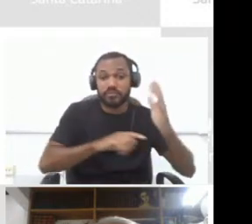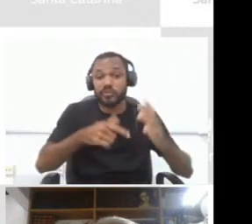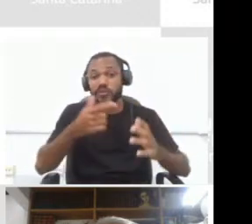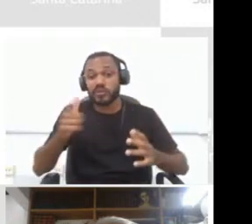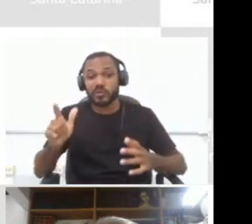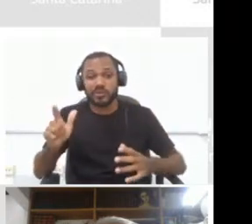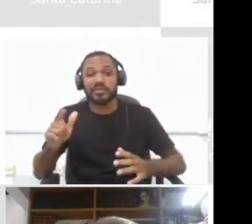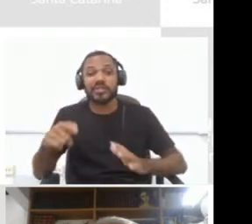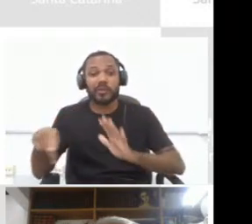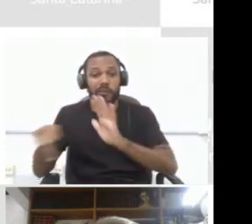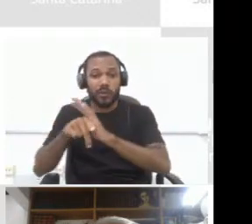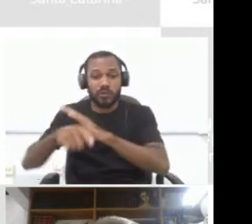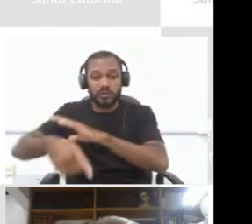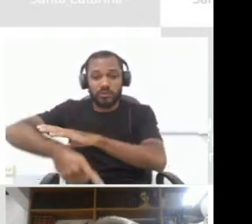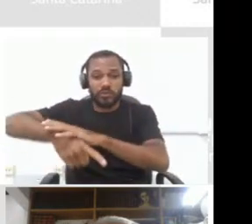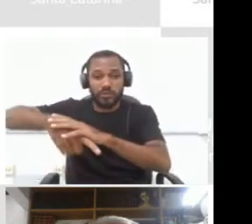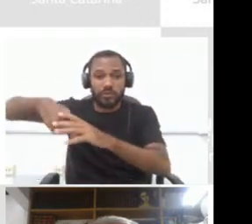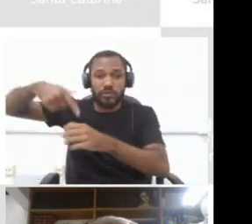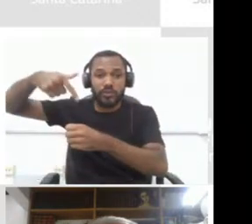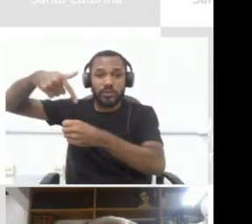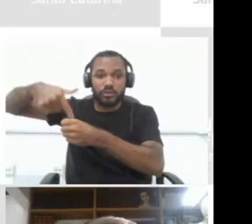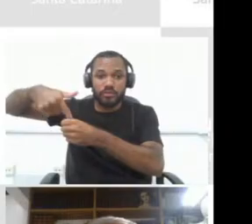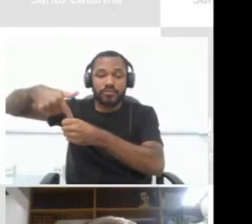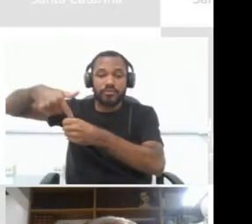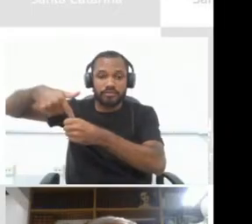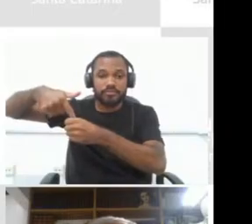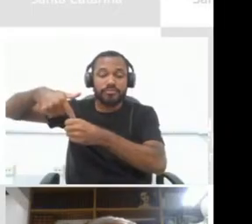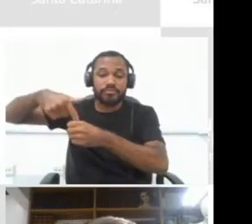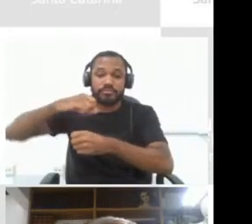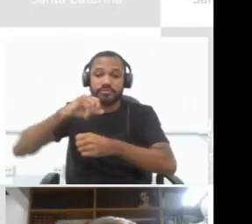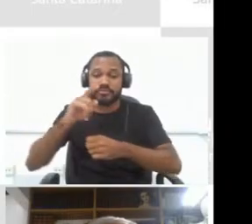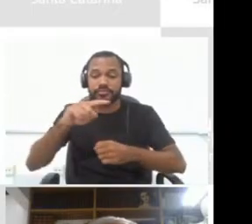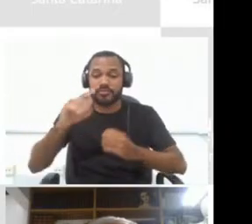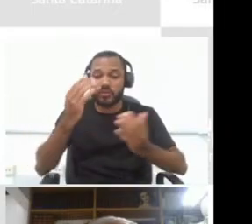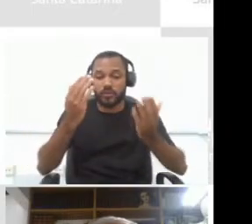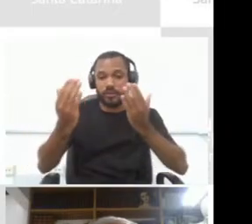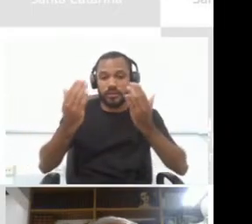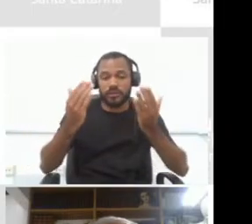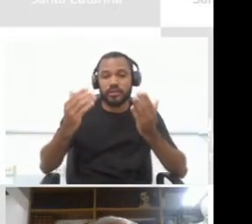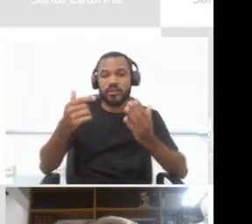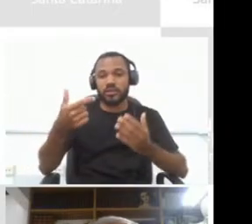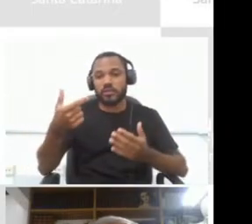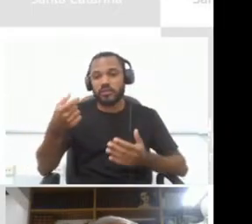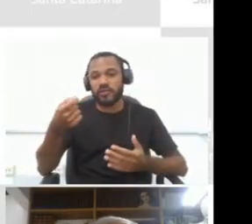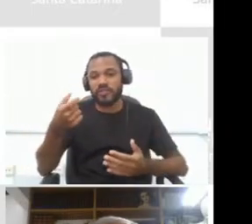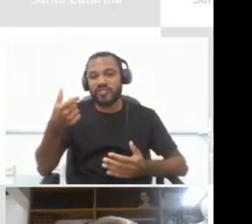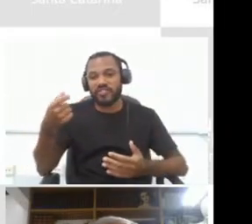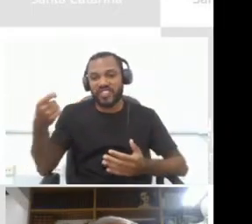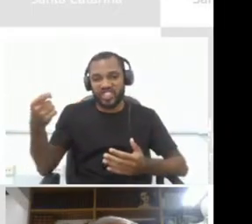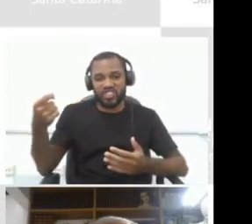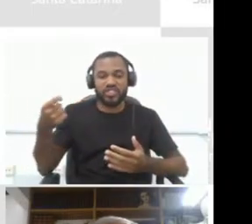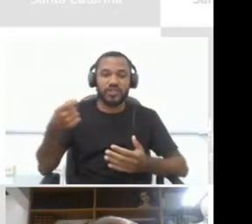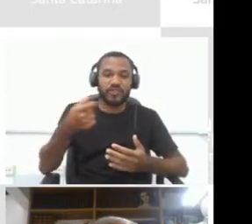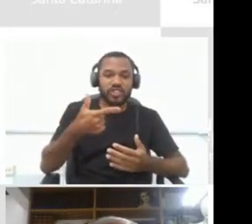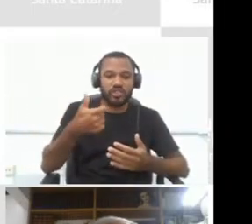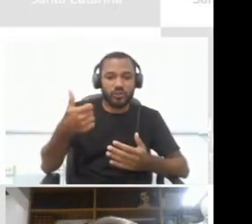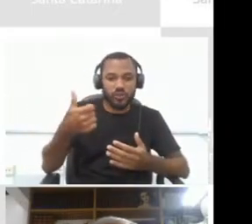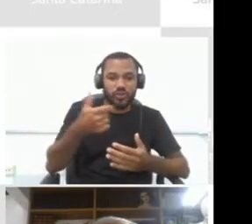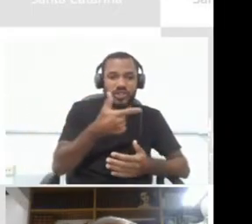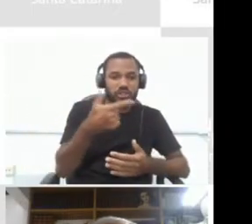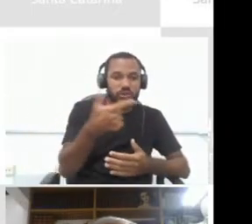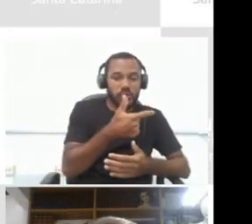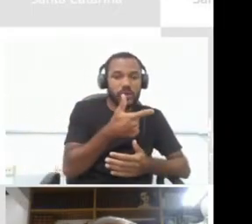vamos pegar aqui, portanto, percebe que de 2020, 2021 e 2022, os